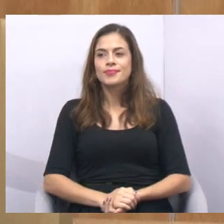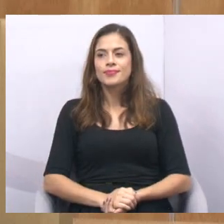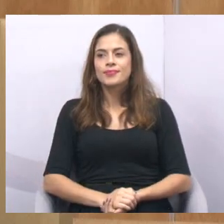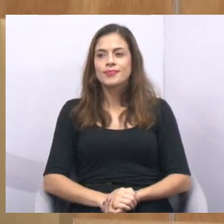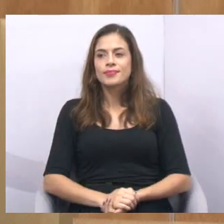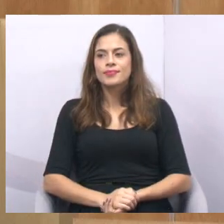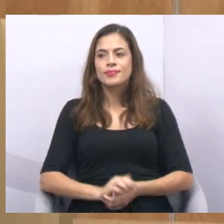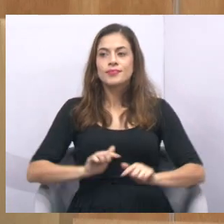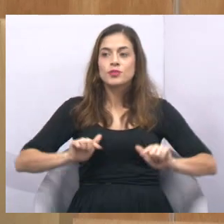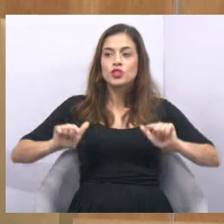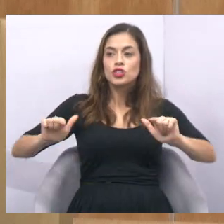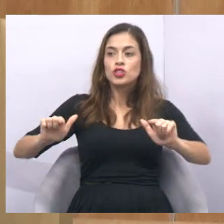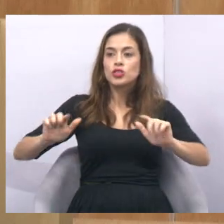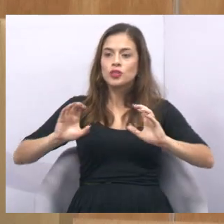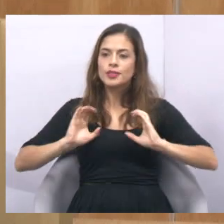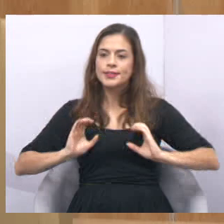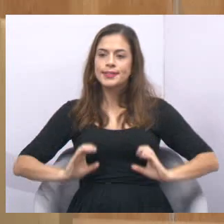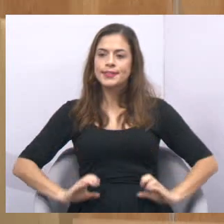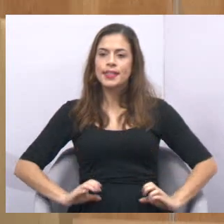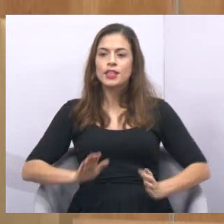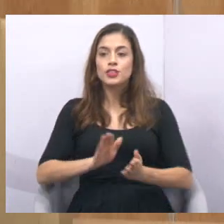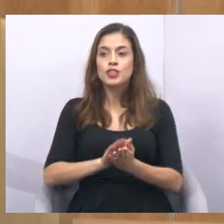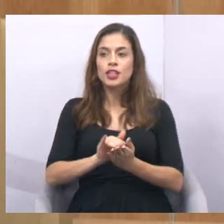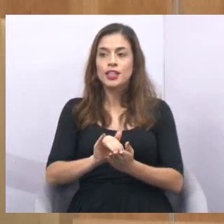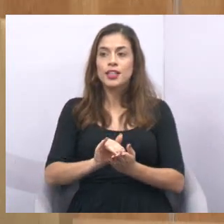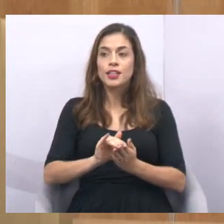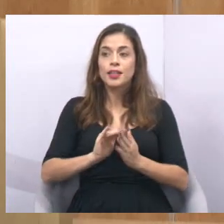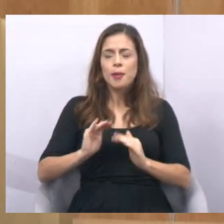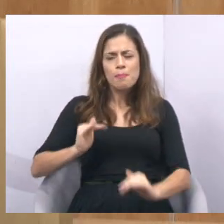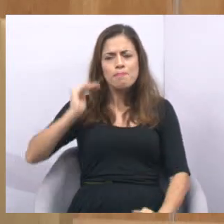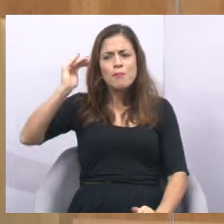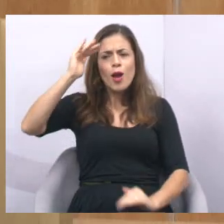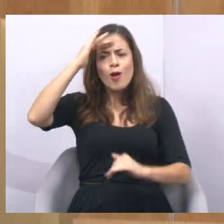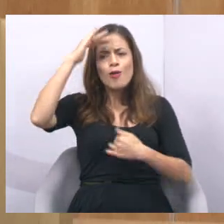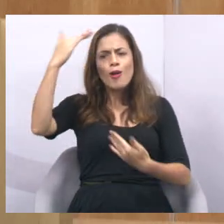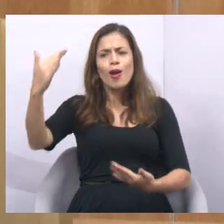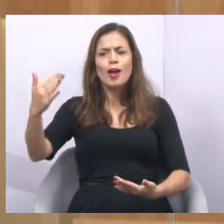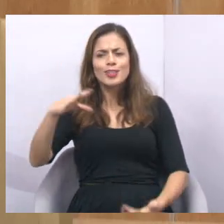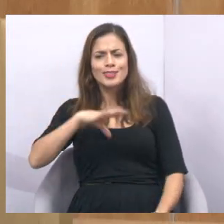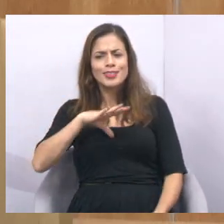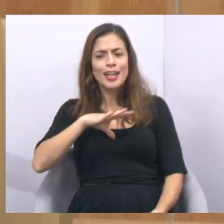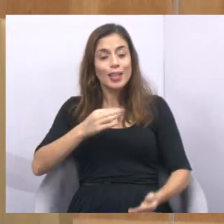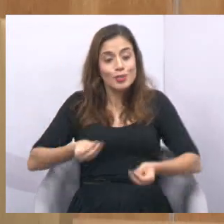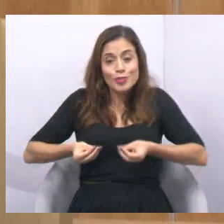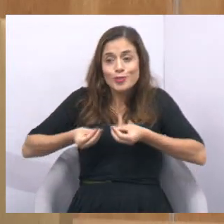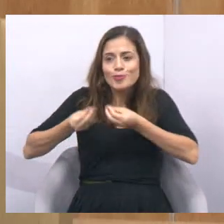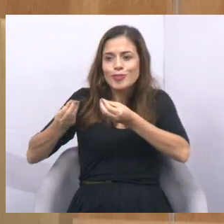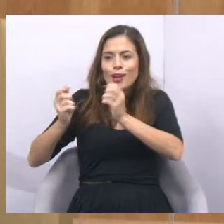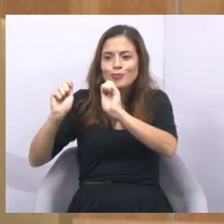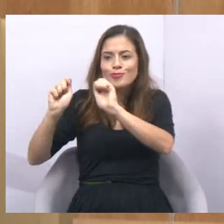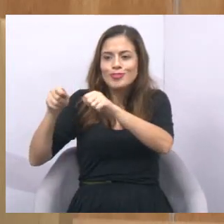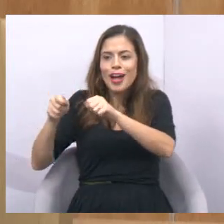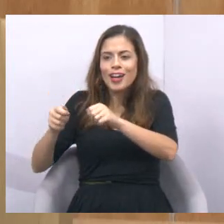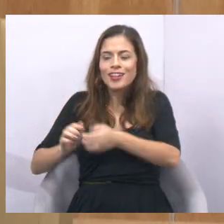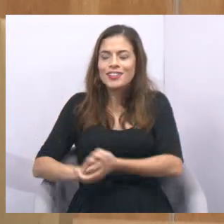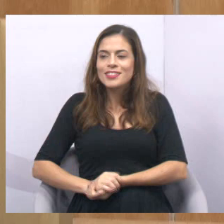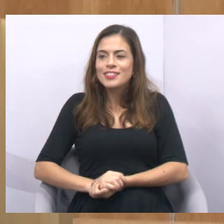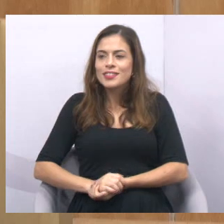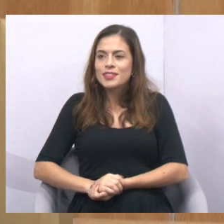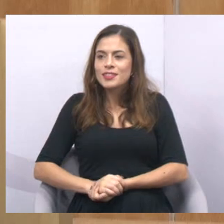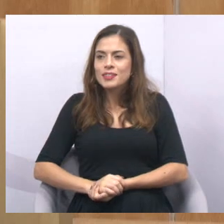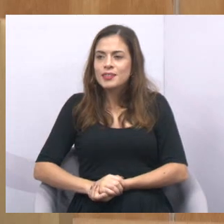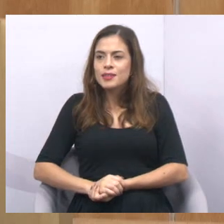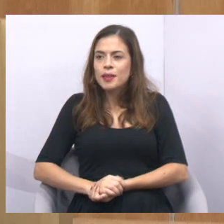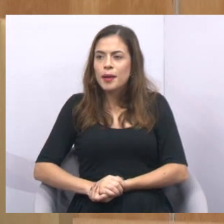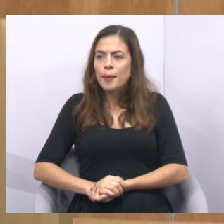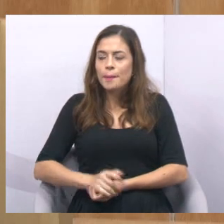O título de cidadão jacariense é a maior honraria que uma cidade pode oferecer para uma pessoa